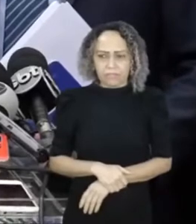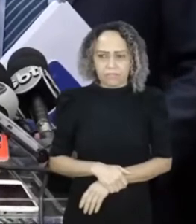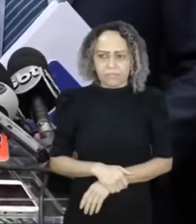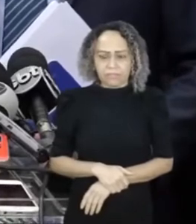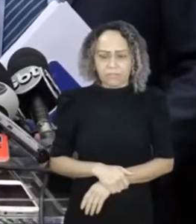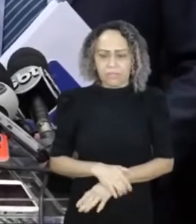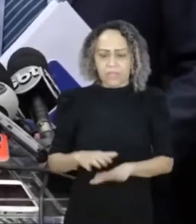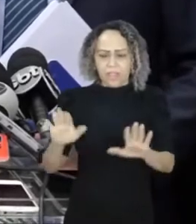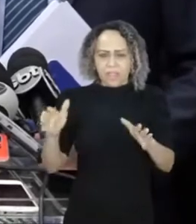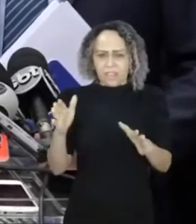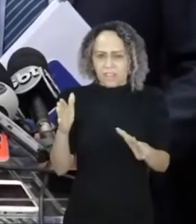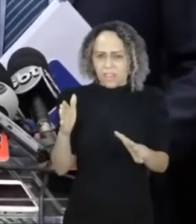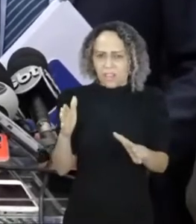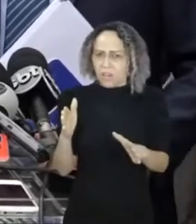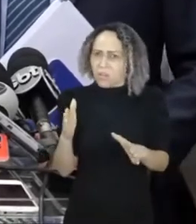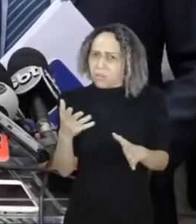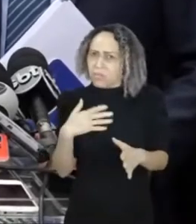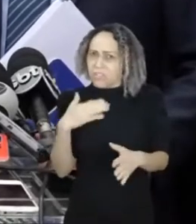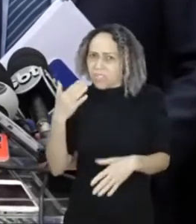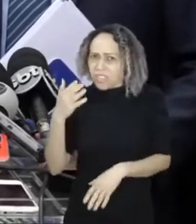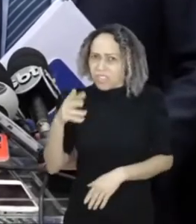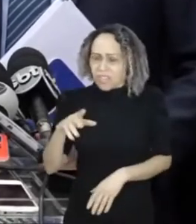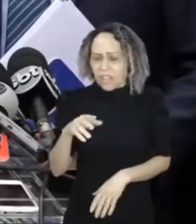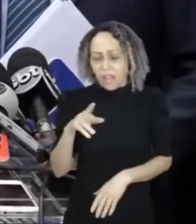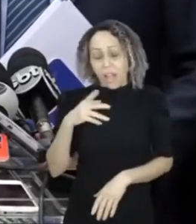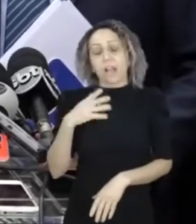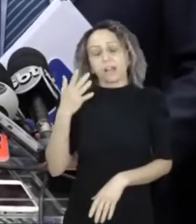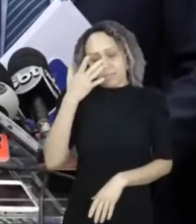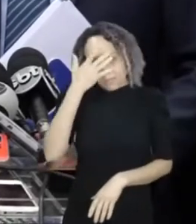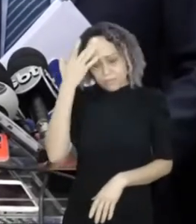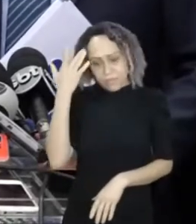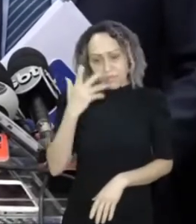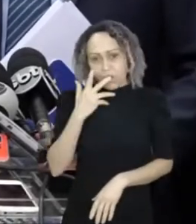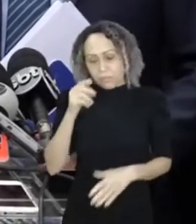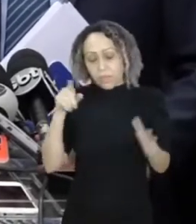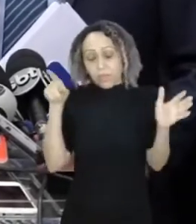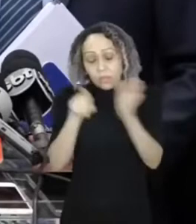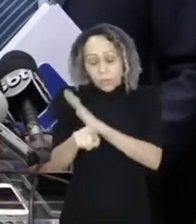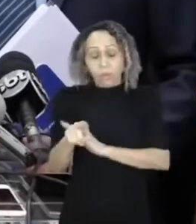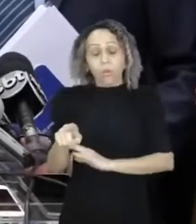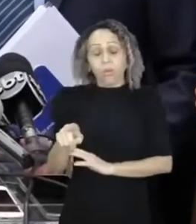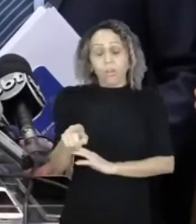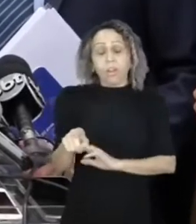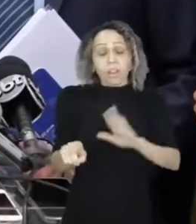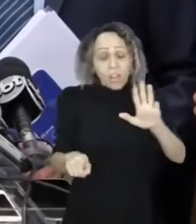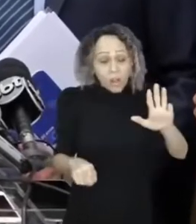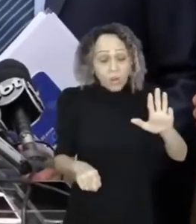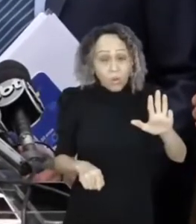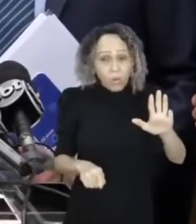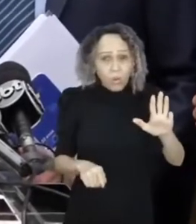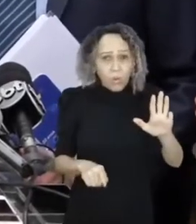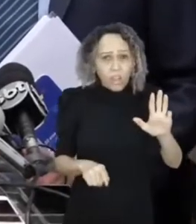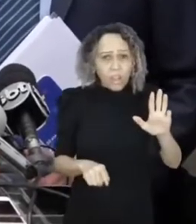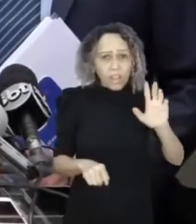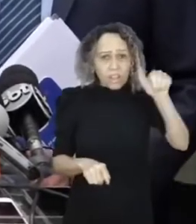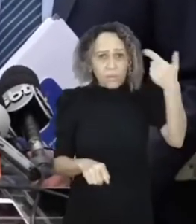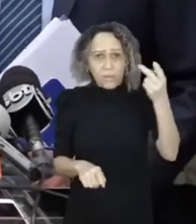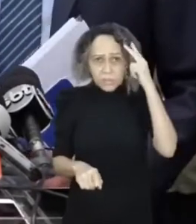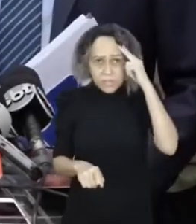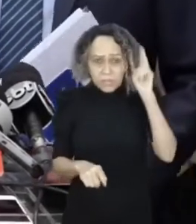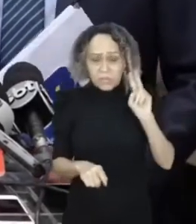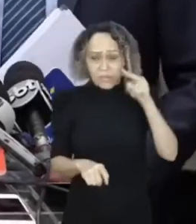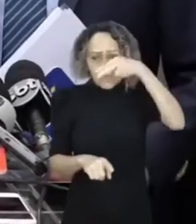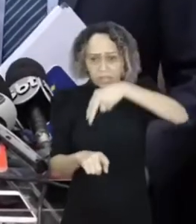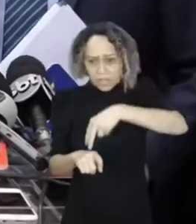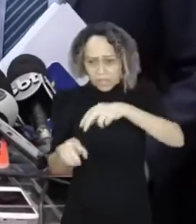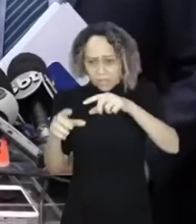Não, não há previsão dele estar em Brasília na segunda. Há uma possibilidade de ele estar aqui na semana que vem, mas nós ainda vamos